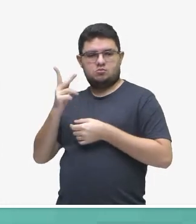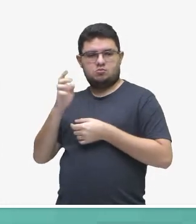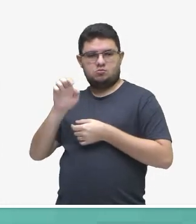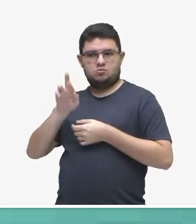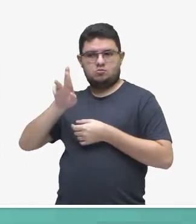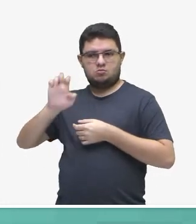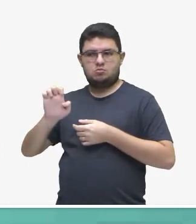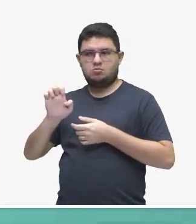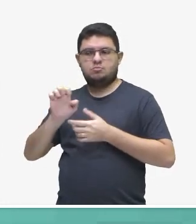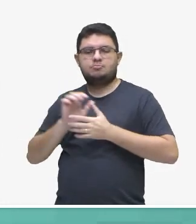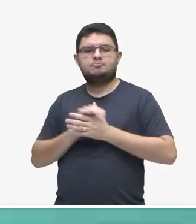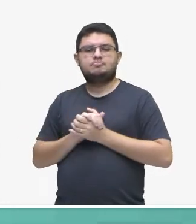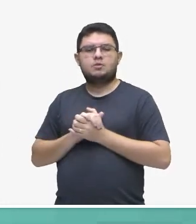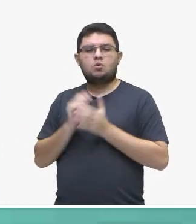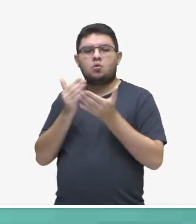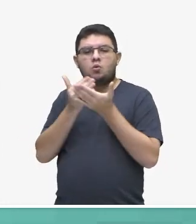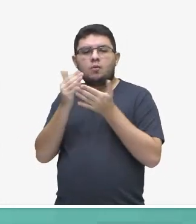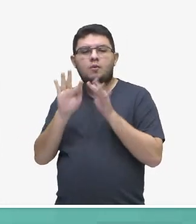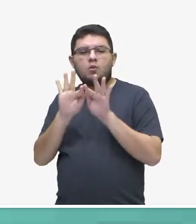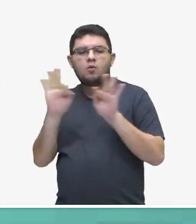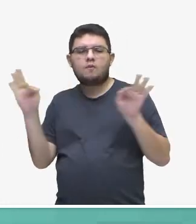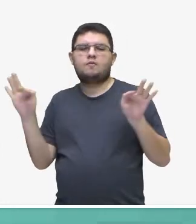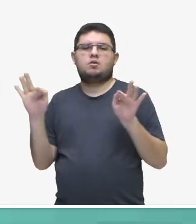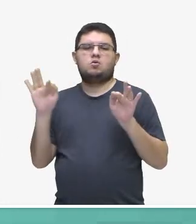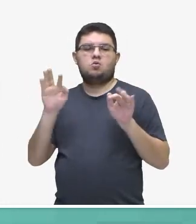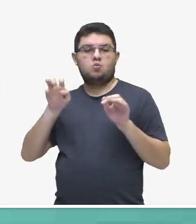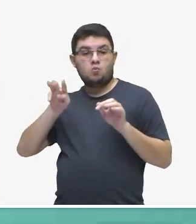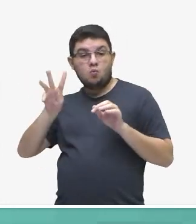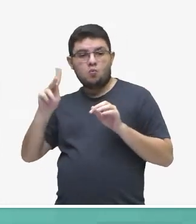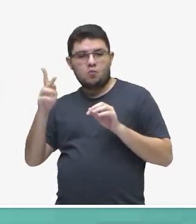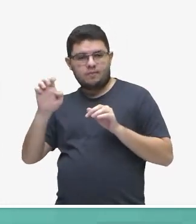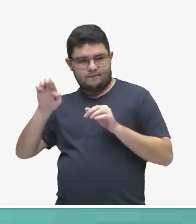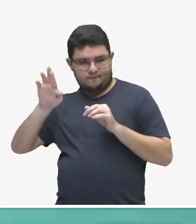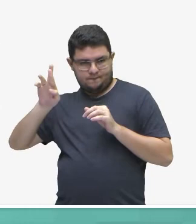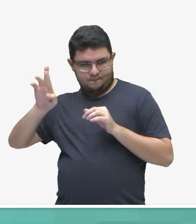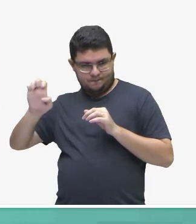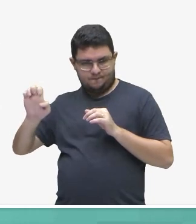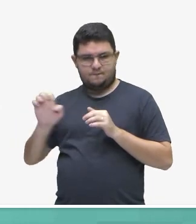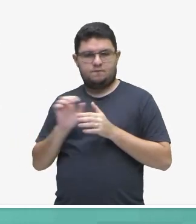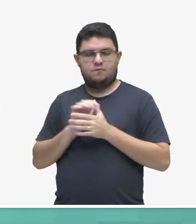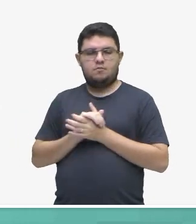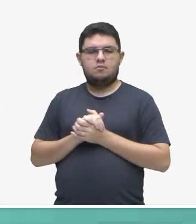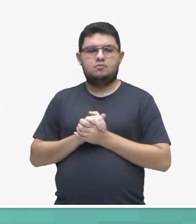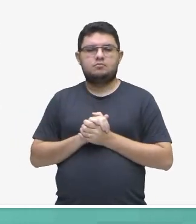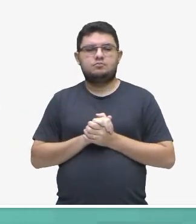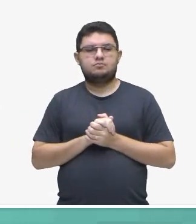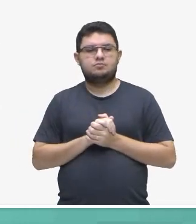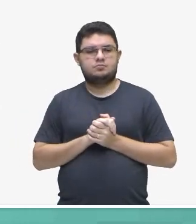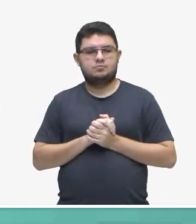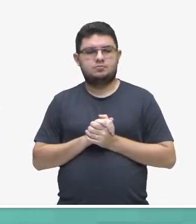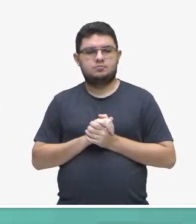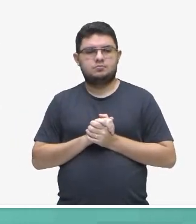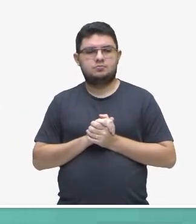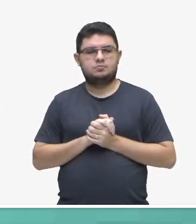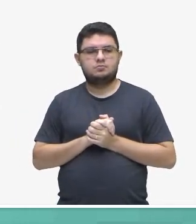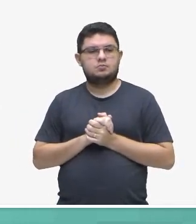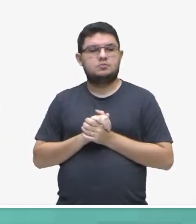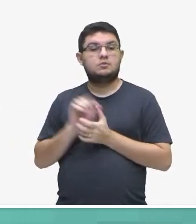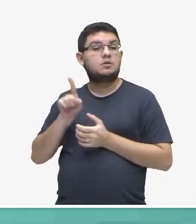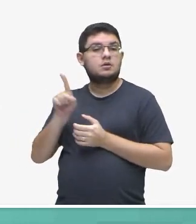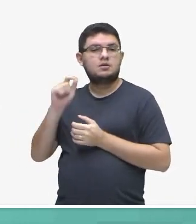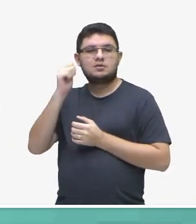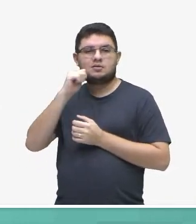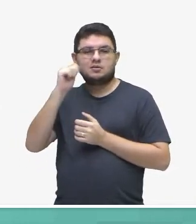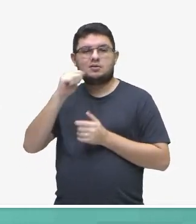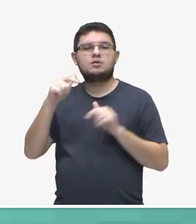where iniciando a frase, vindo anteriormente ao verbo auxiliar. Where does she work? Onde ela trabalha? E